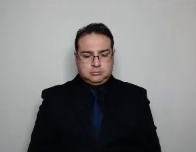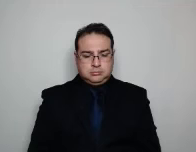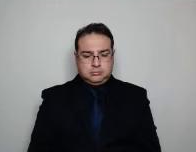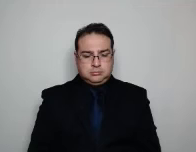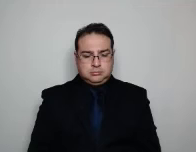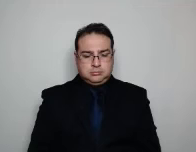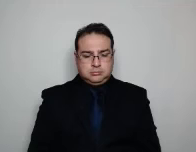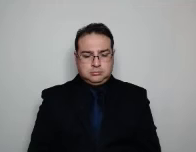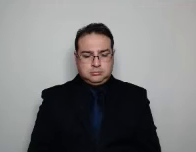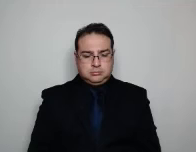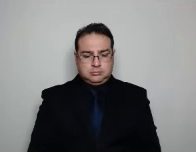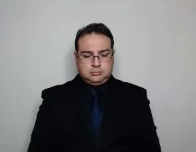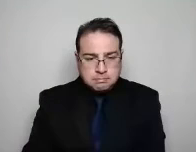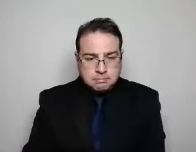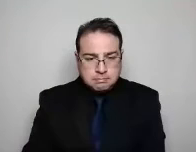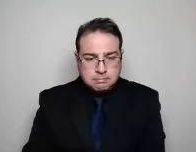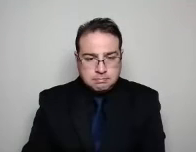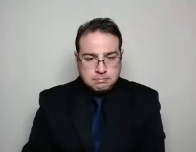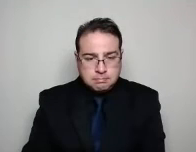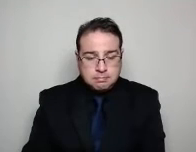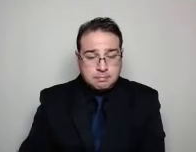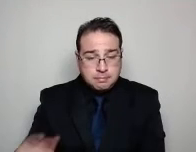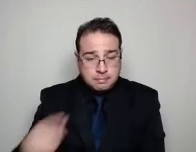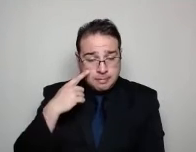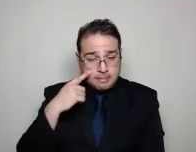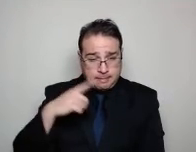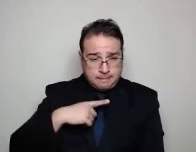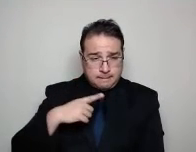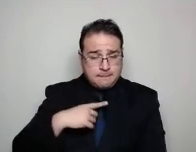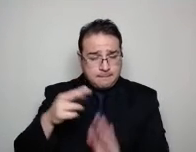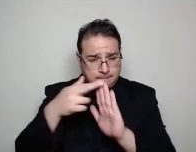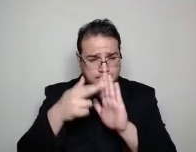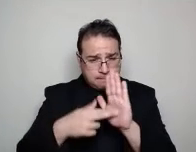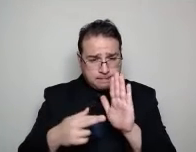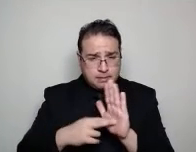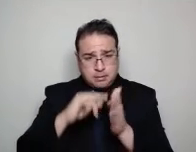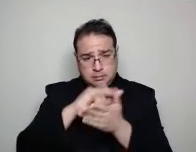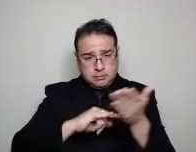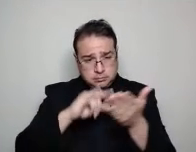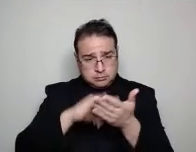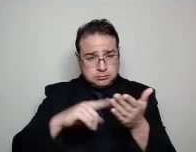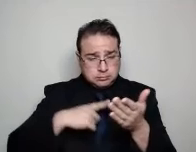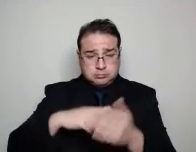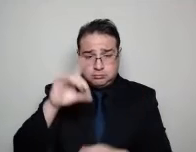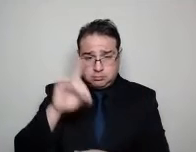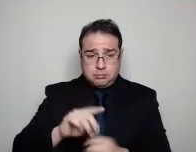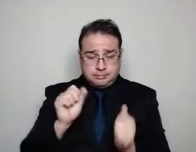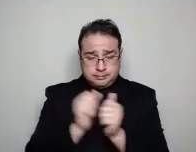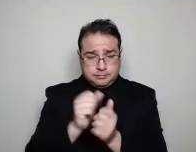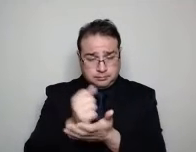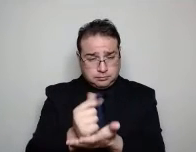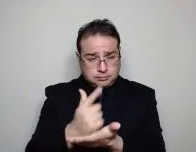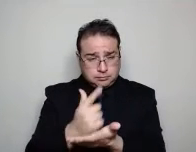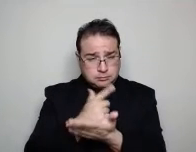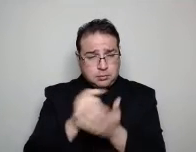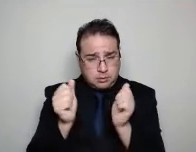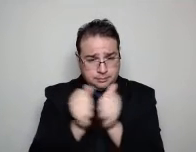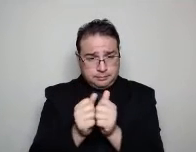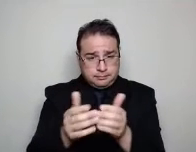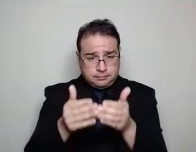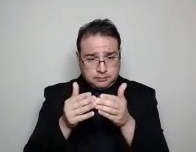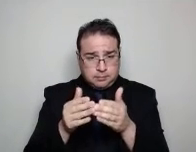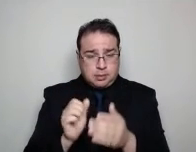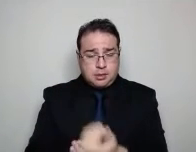Excelência, no caso, se ela houvesse regulamentado seu contrato, ela teria, sim, direito aos medicamentos pleiteados.